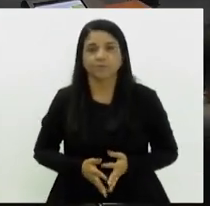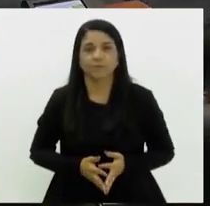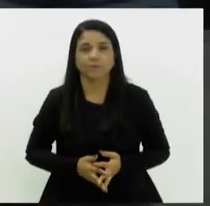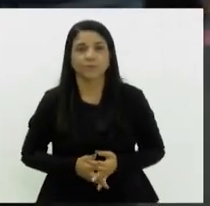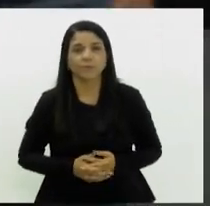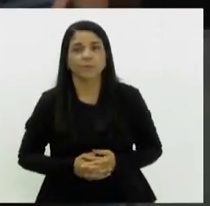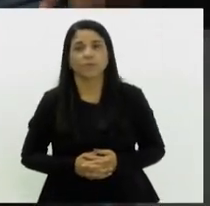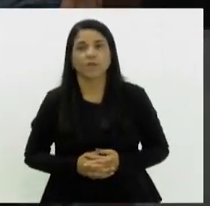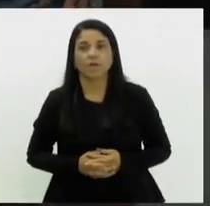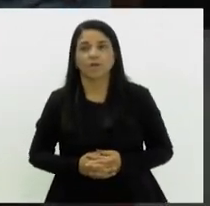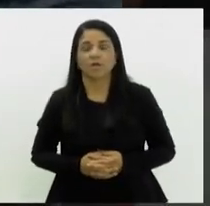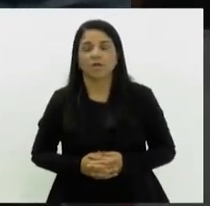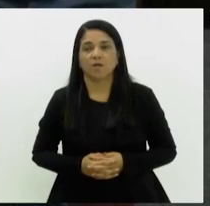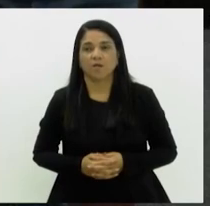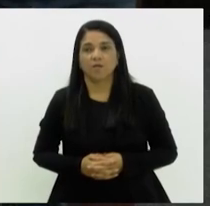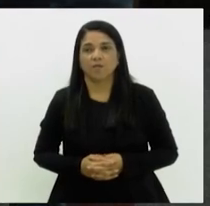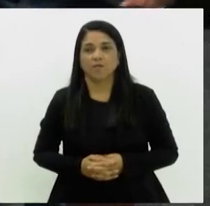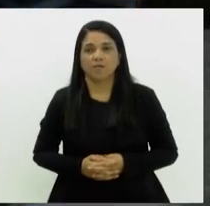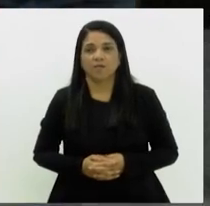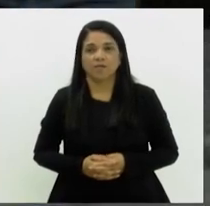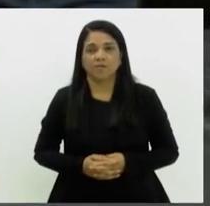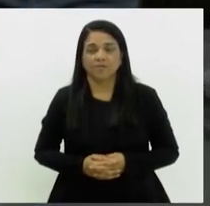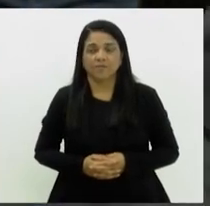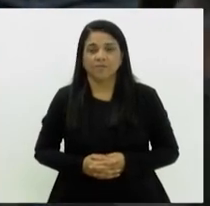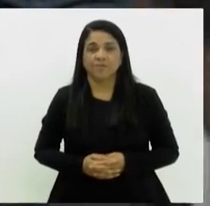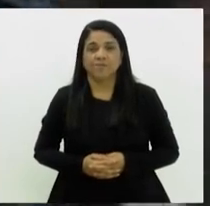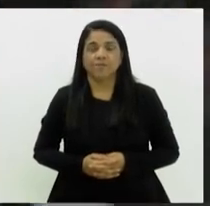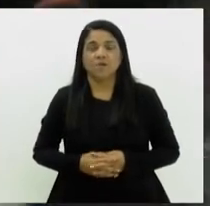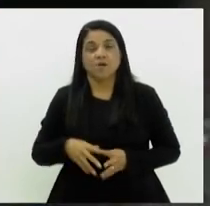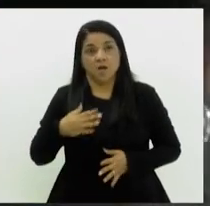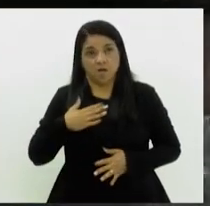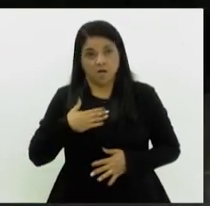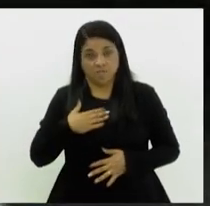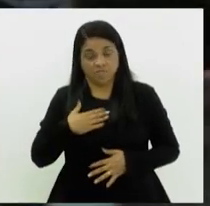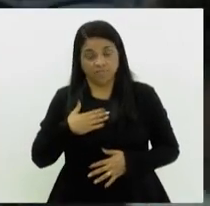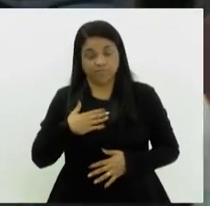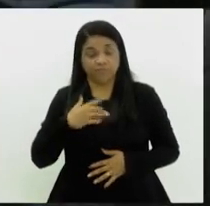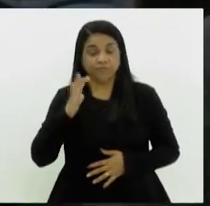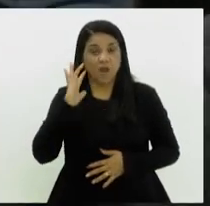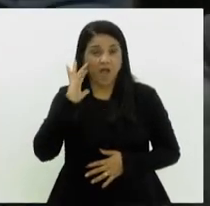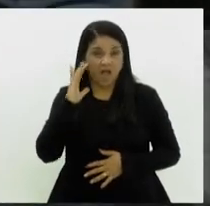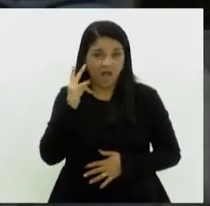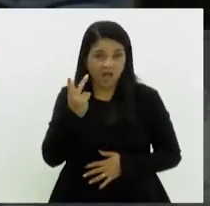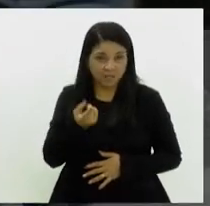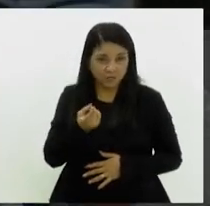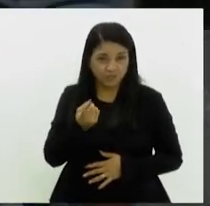eu acho que há uma certa confusão